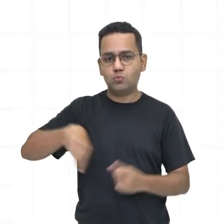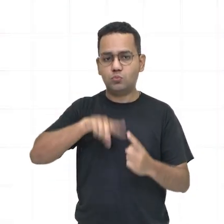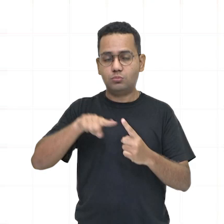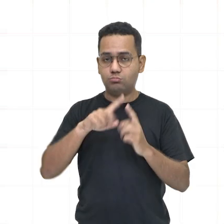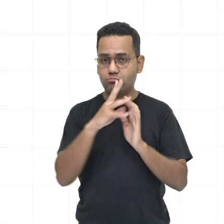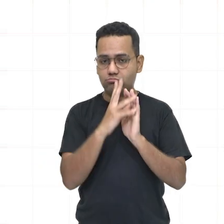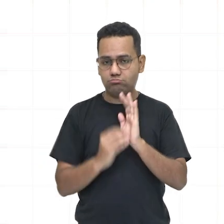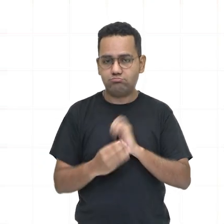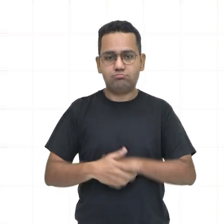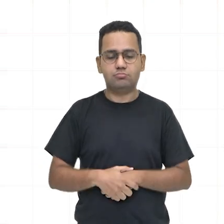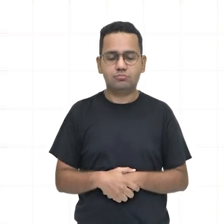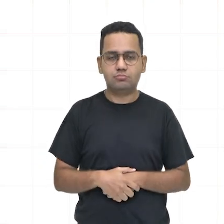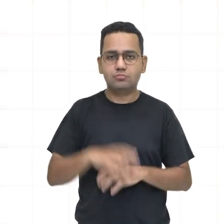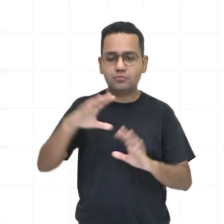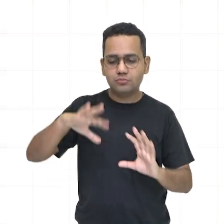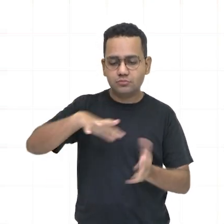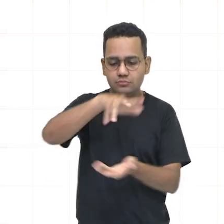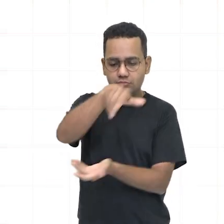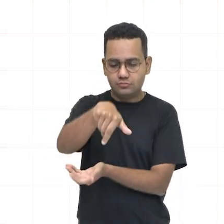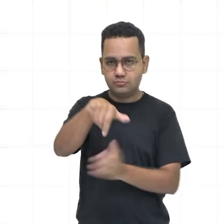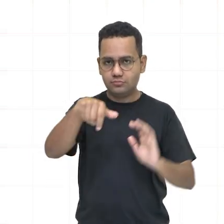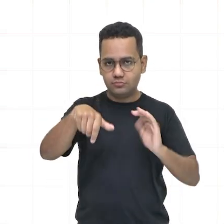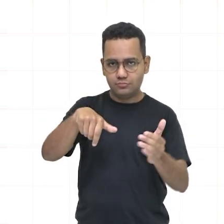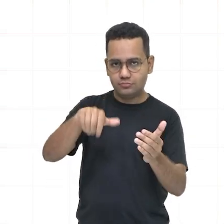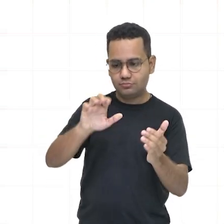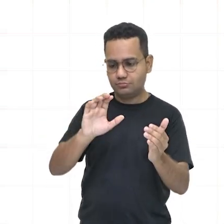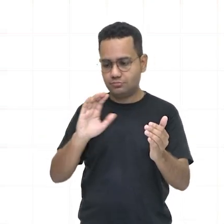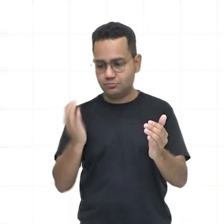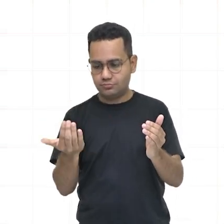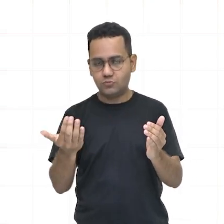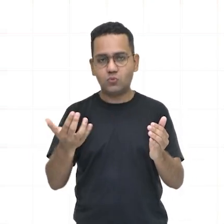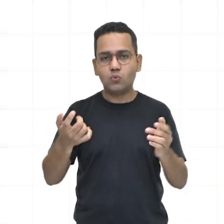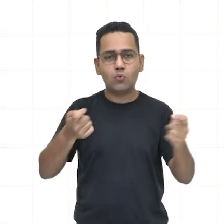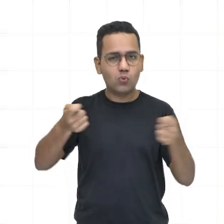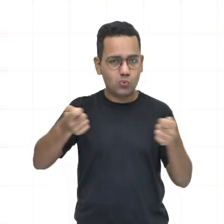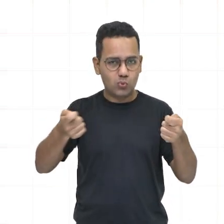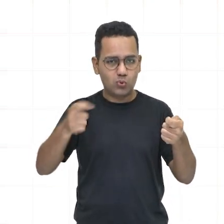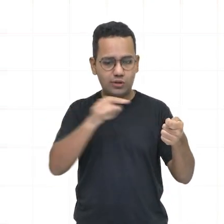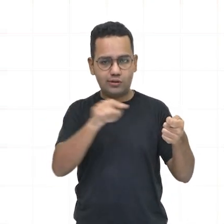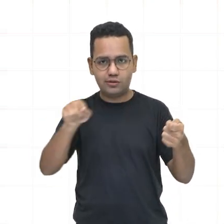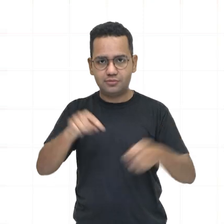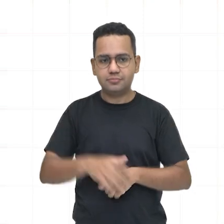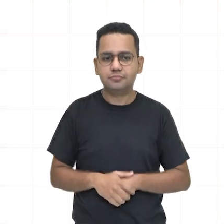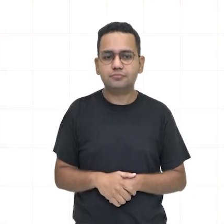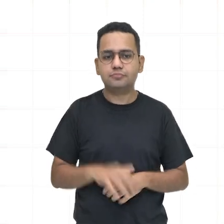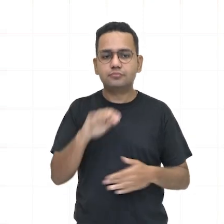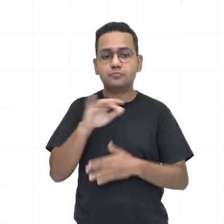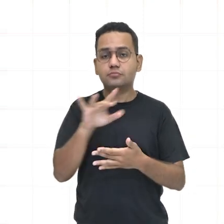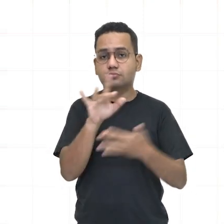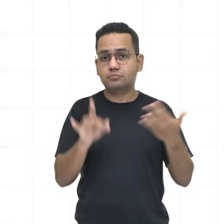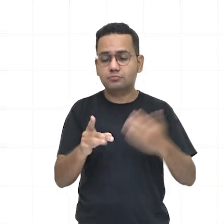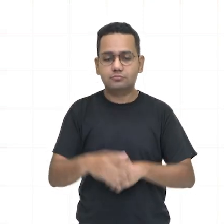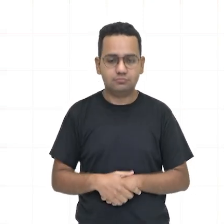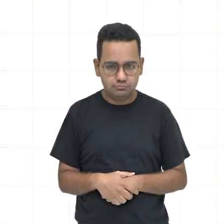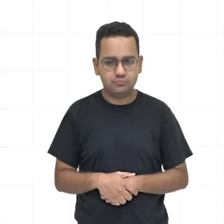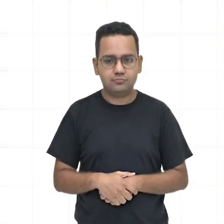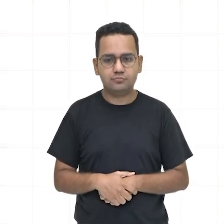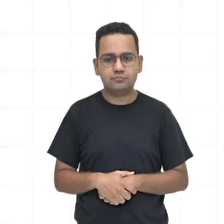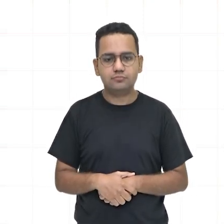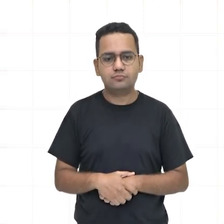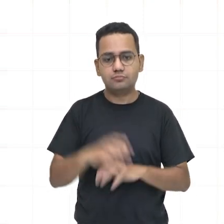o objeto de conhecimento. É a divisão do mundo em Ocidente e Oriente, e o detalhamento, a